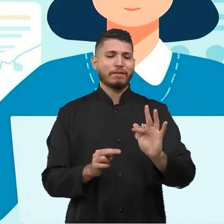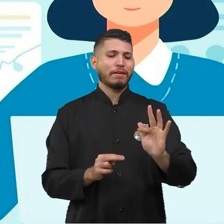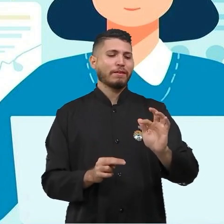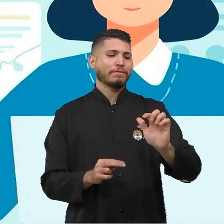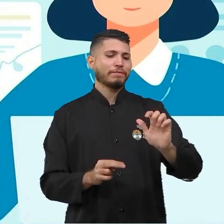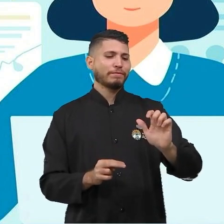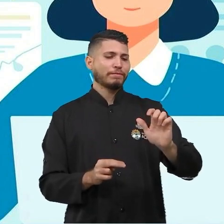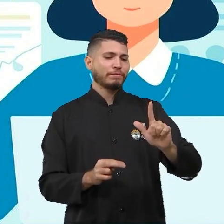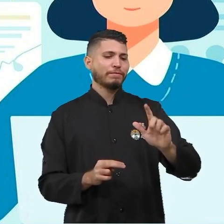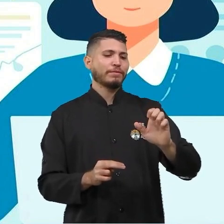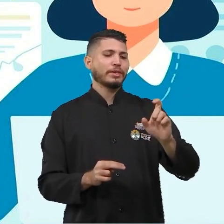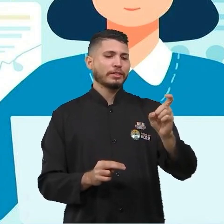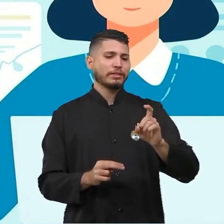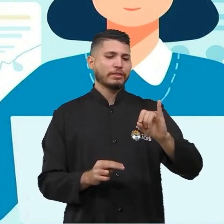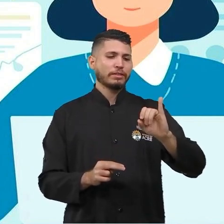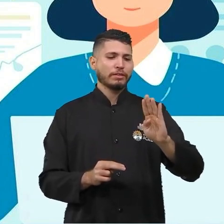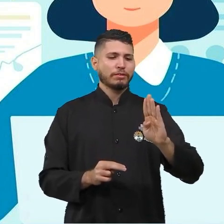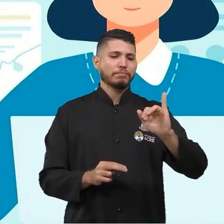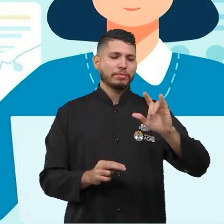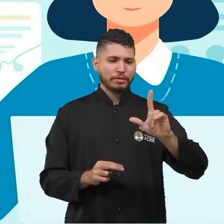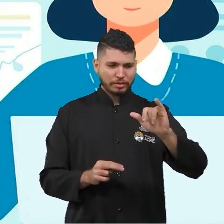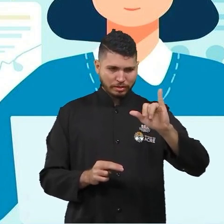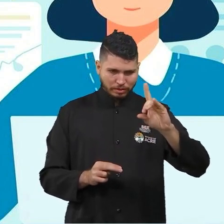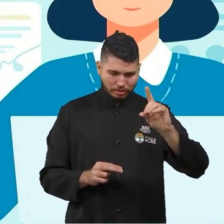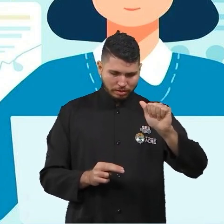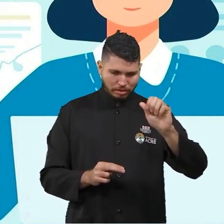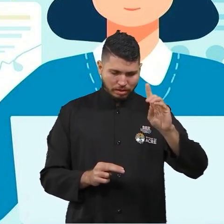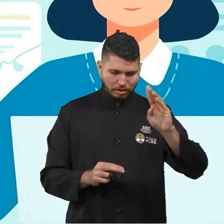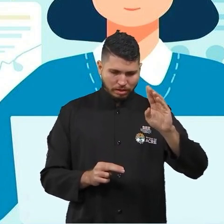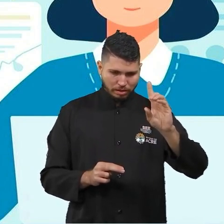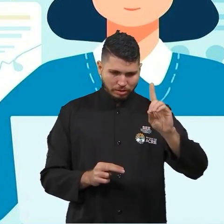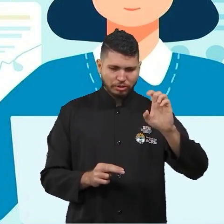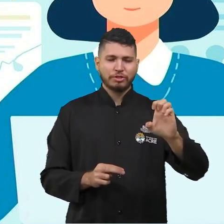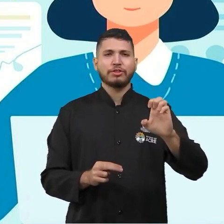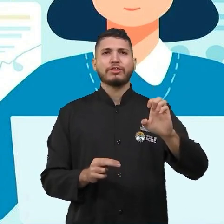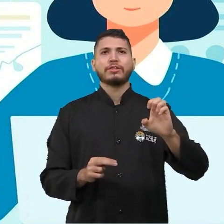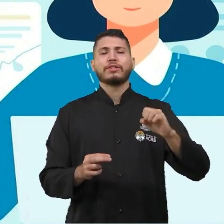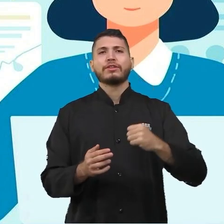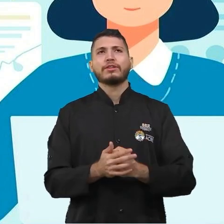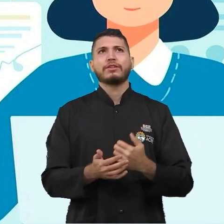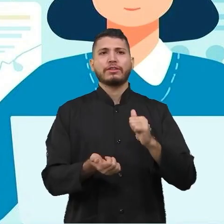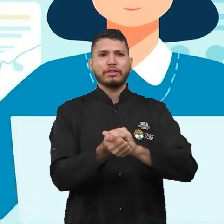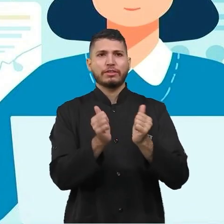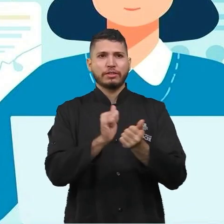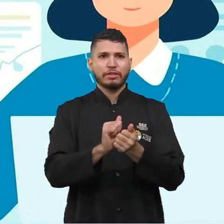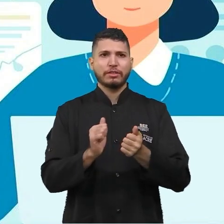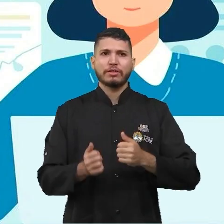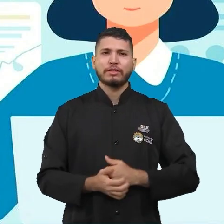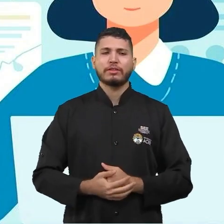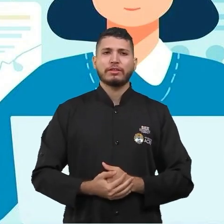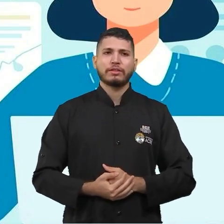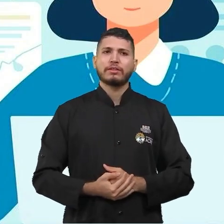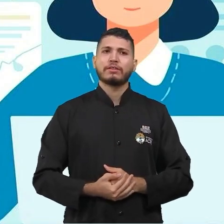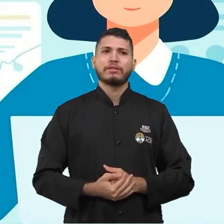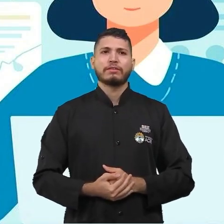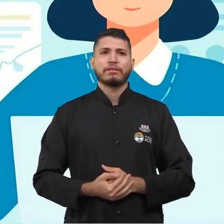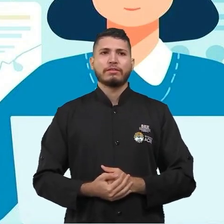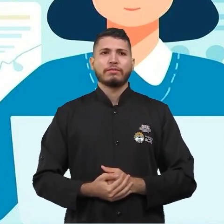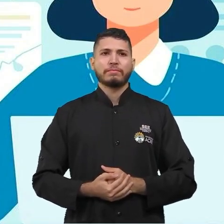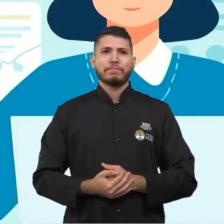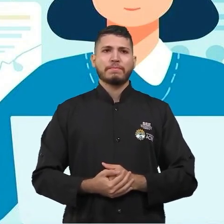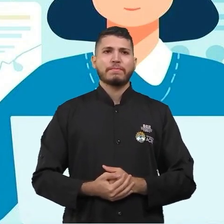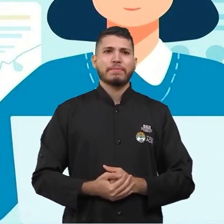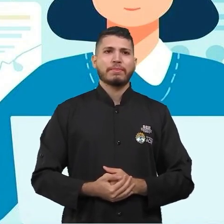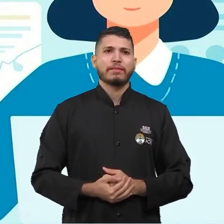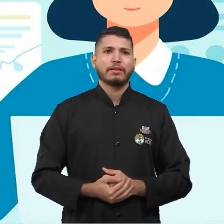adaptabilidade que eu falei. Abrace a tecnologia como aliada e não inimiga. Eu sou professora de geografia, eu posso muito bem criar